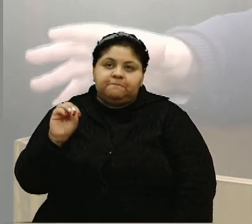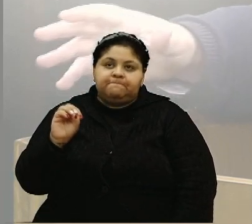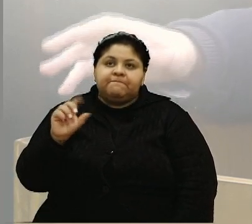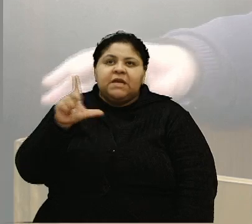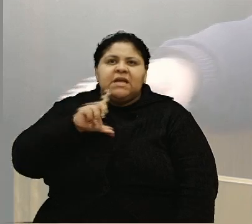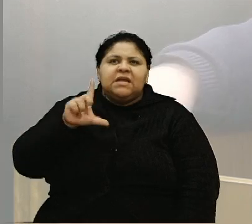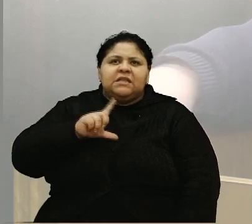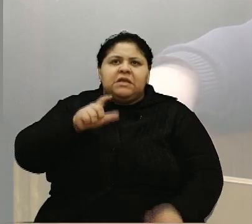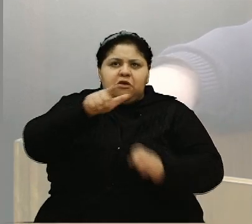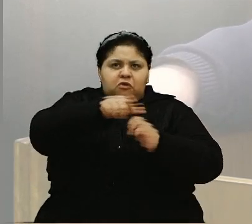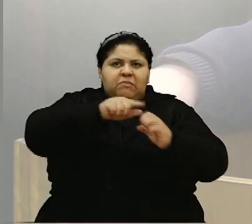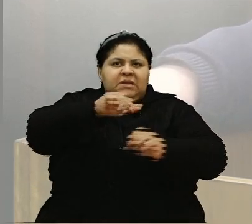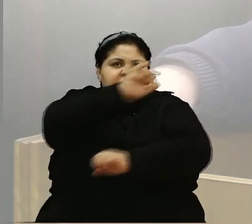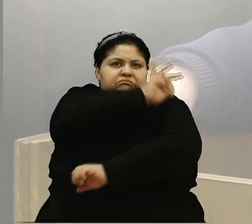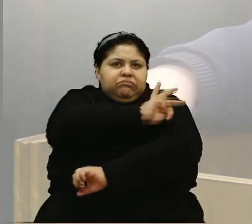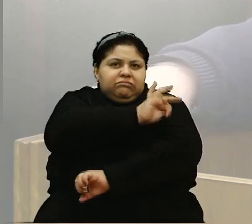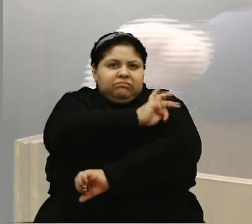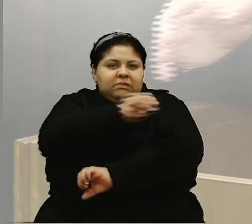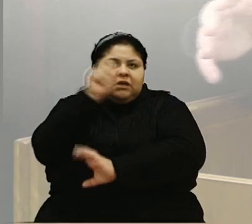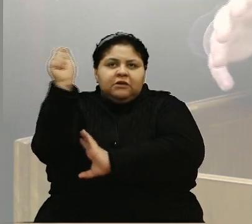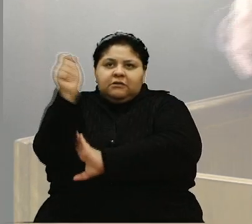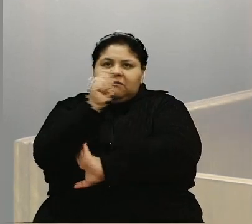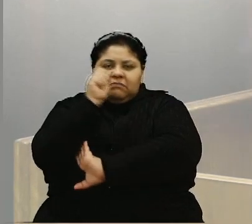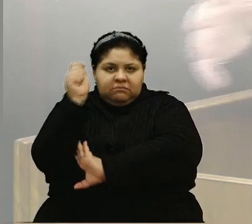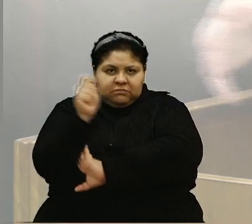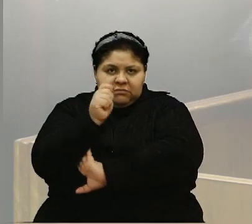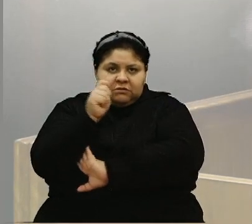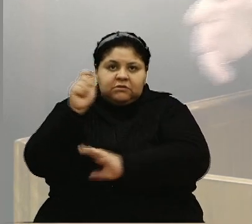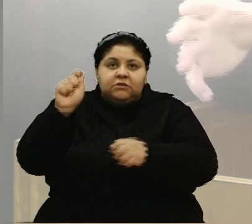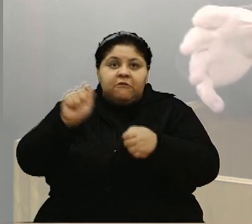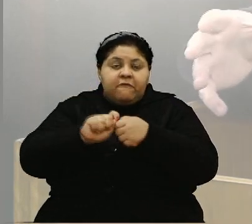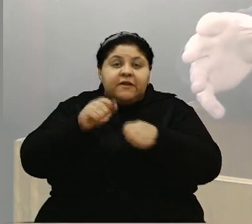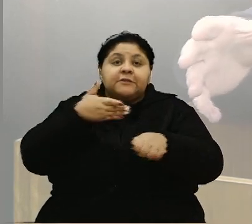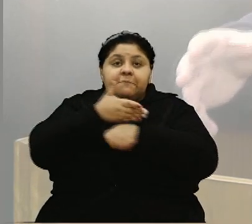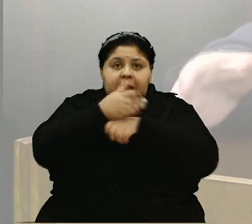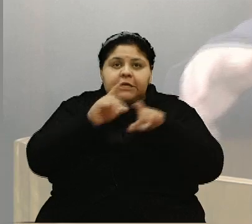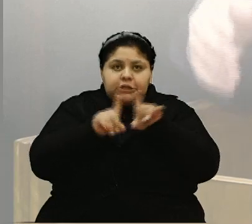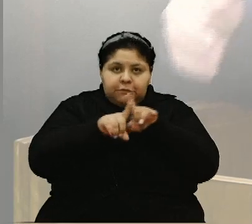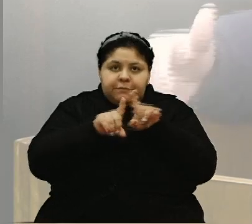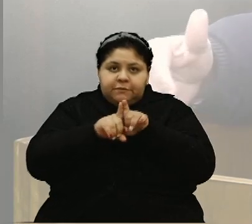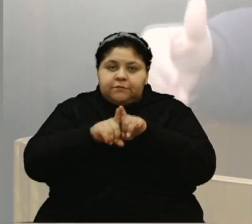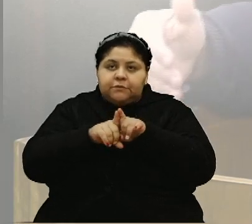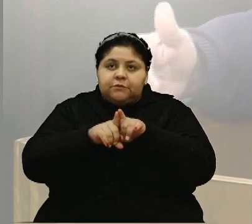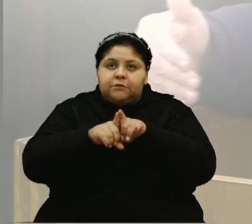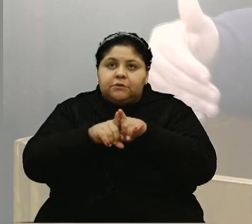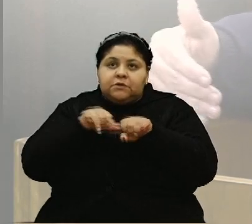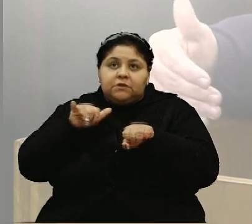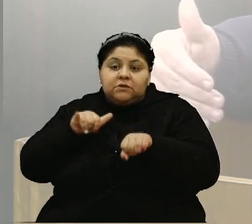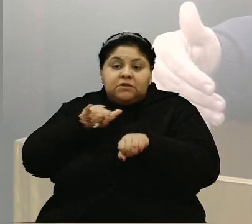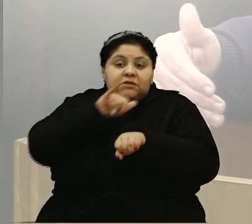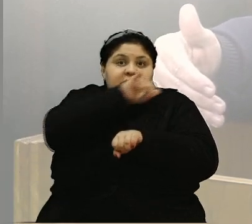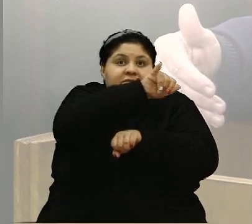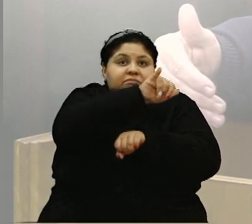farmácias muito grande no Rio Grande do Sul que faz parte disso também. São os voos